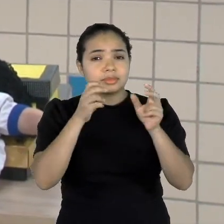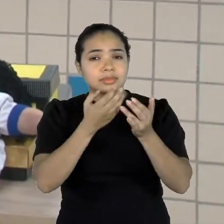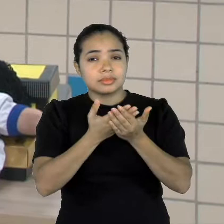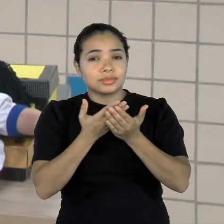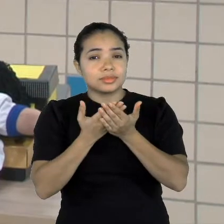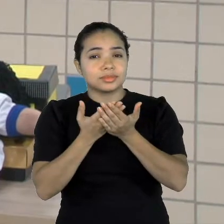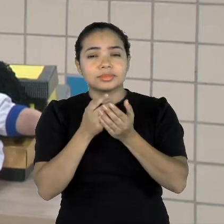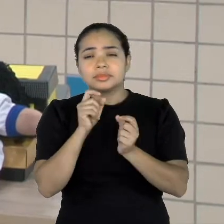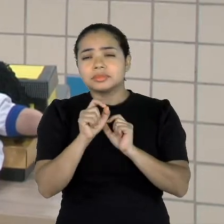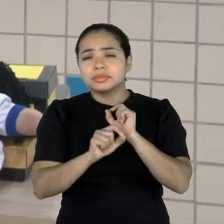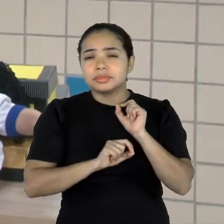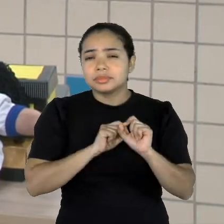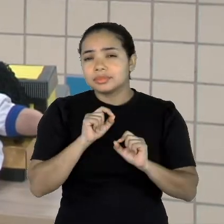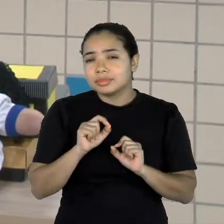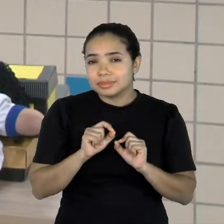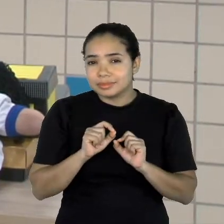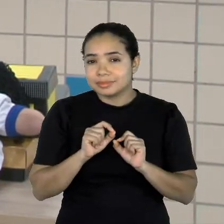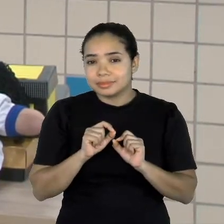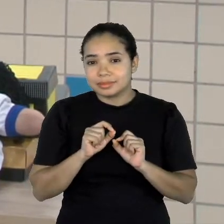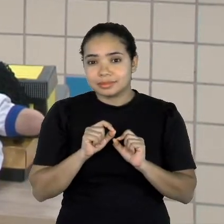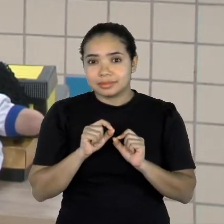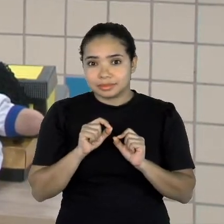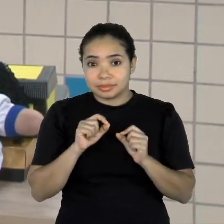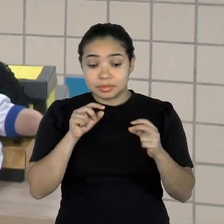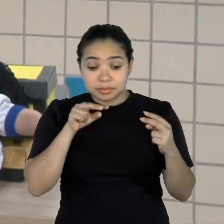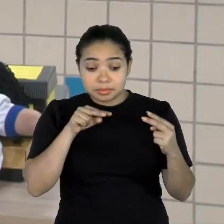estudamos na aula passada? Olho no olho,